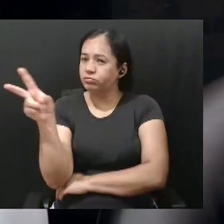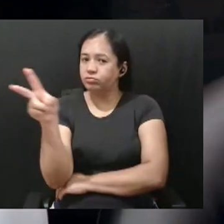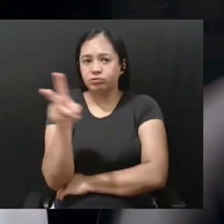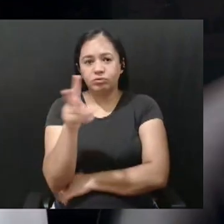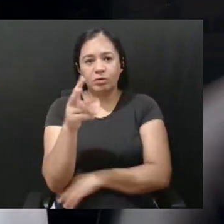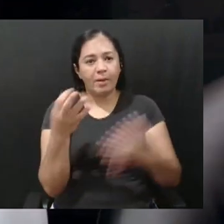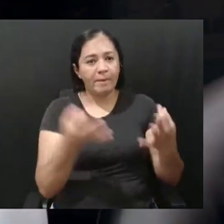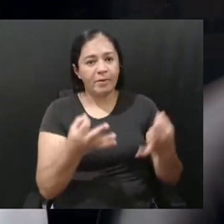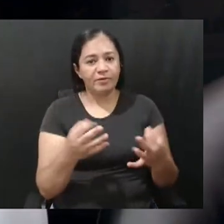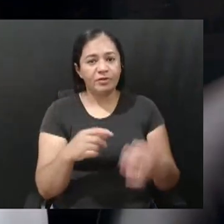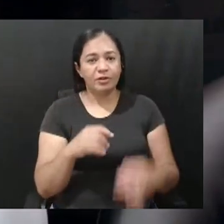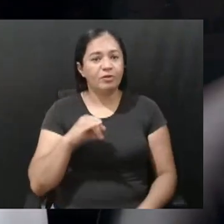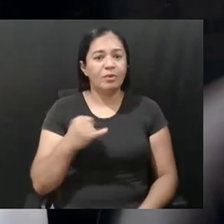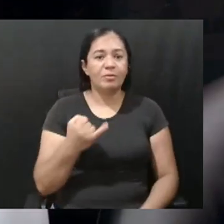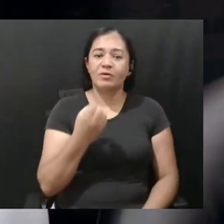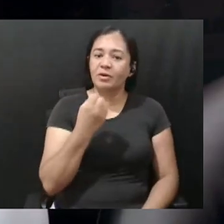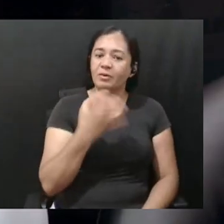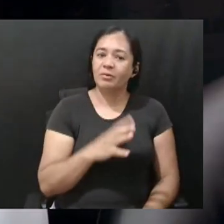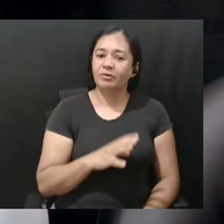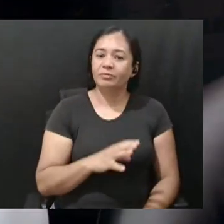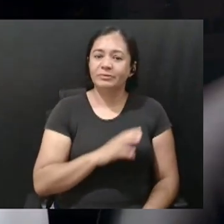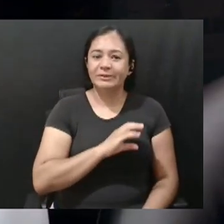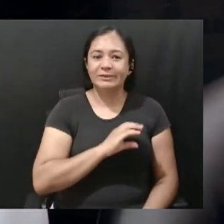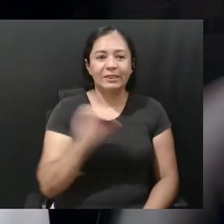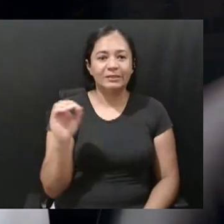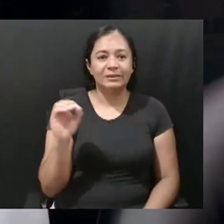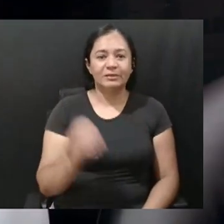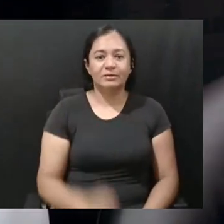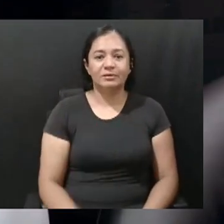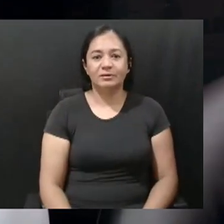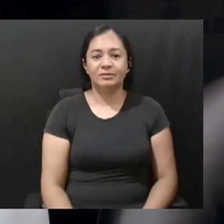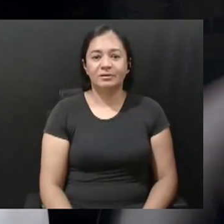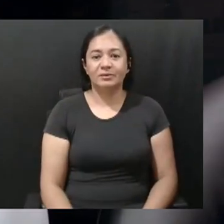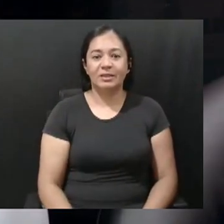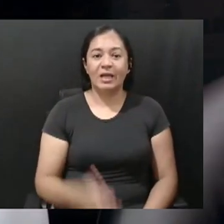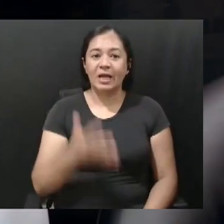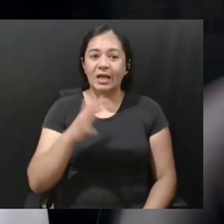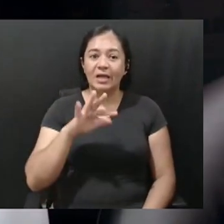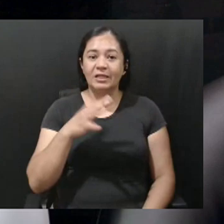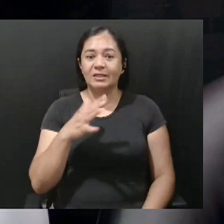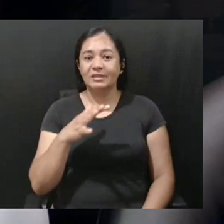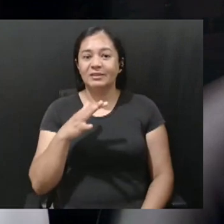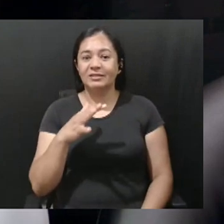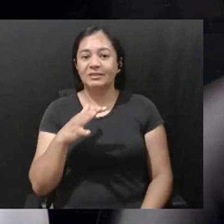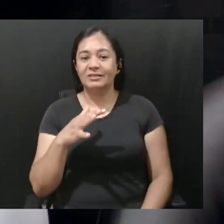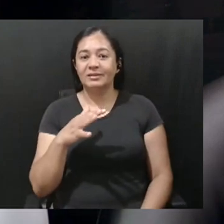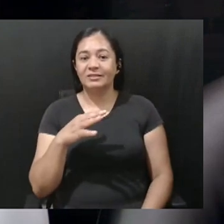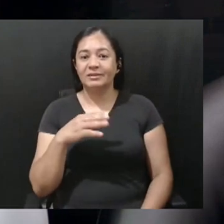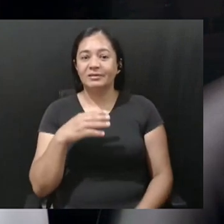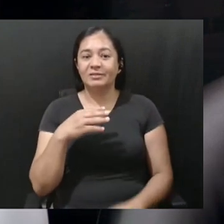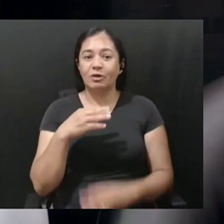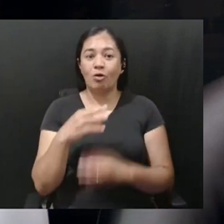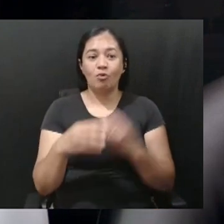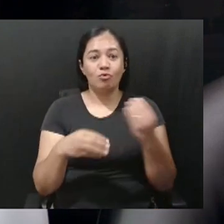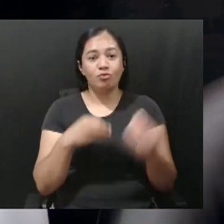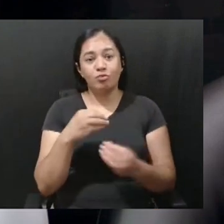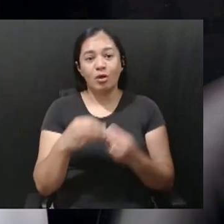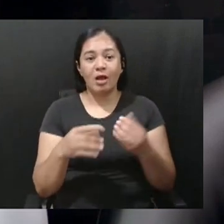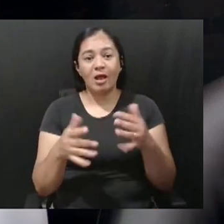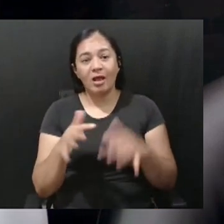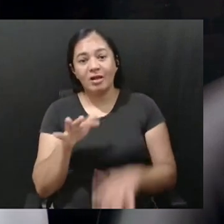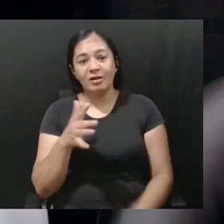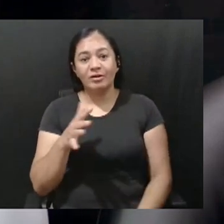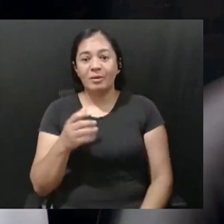né? O caos, né? Vai parecer contraditório, né? Mas assim, o caos, muitas vezes, né, para algumas pessoas